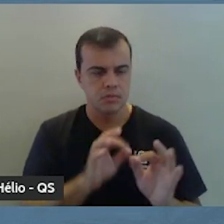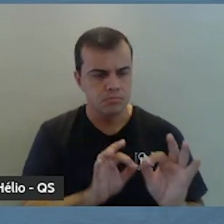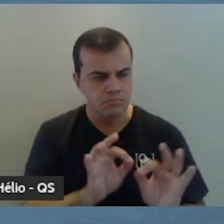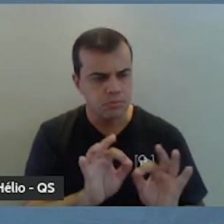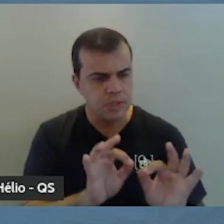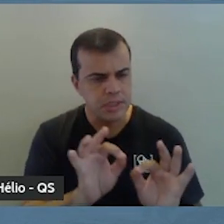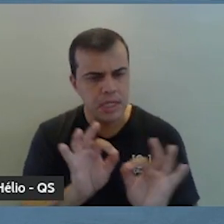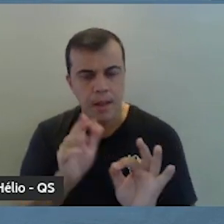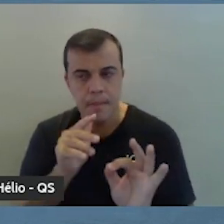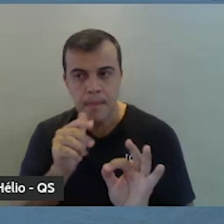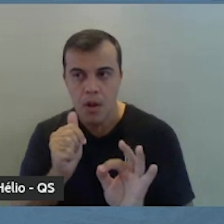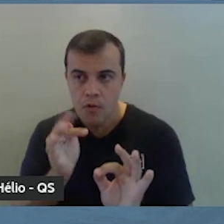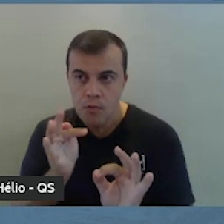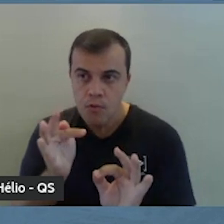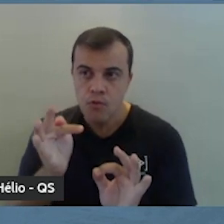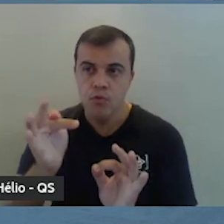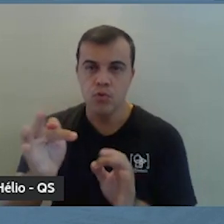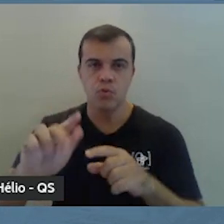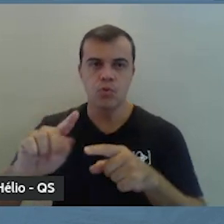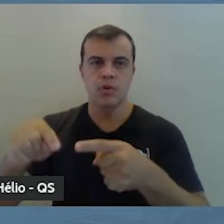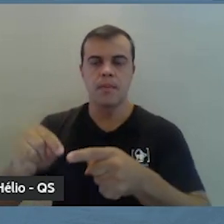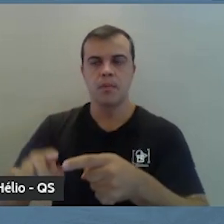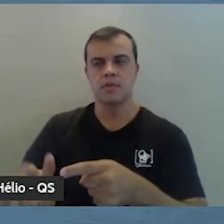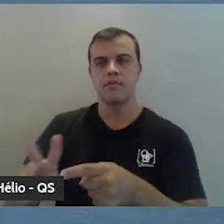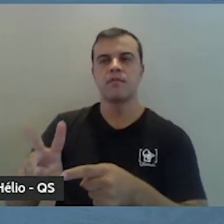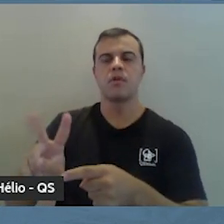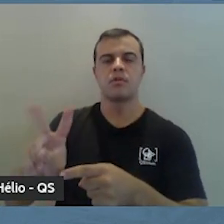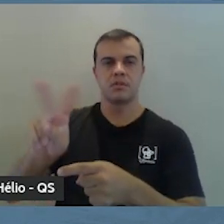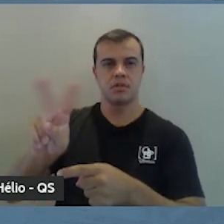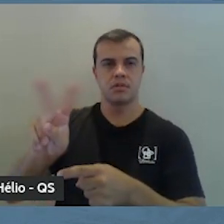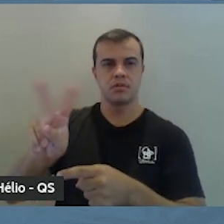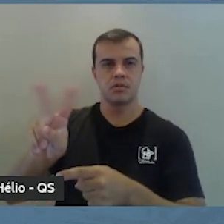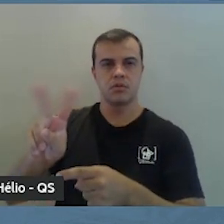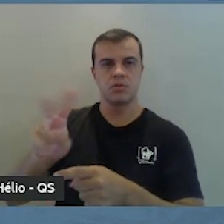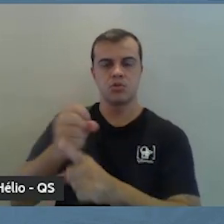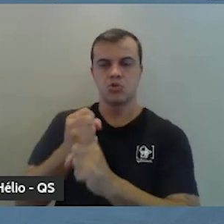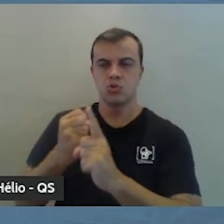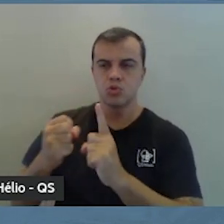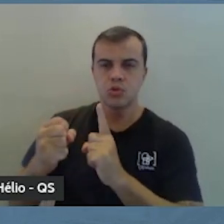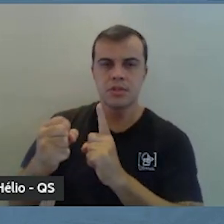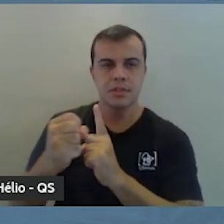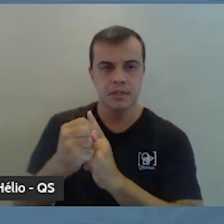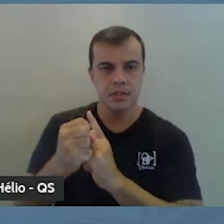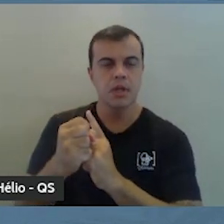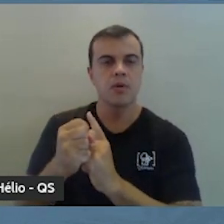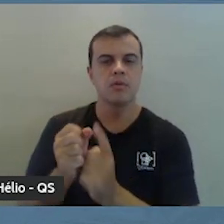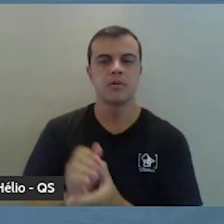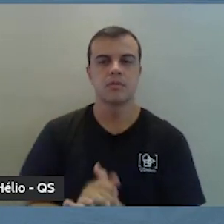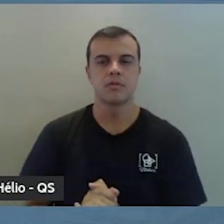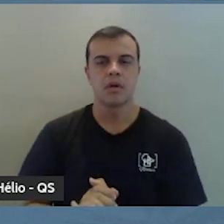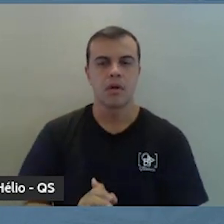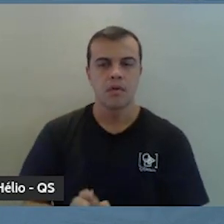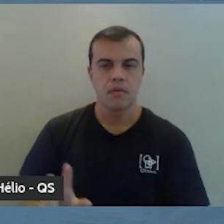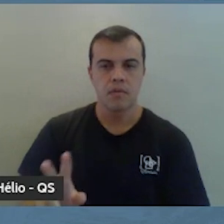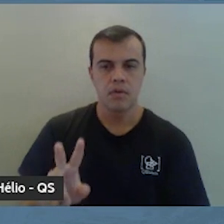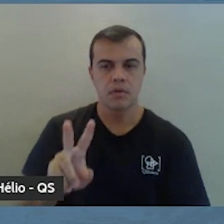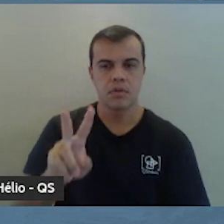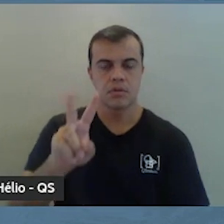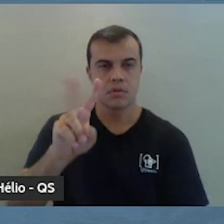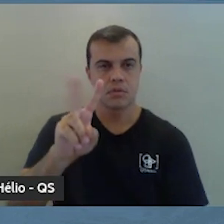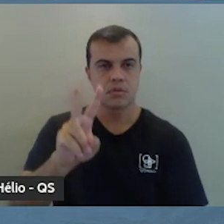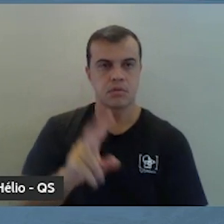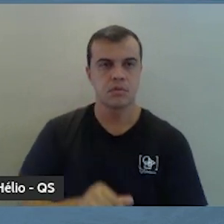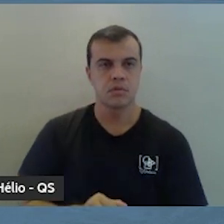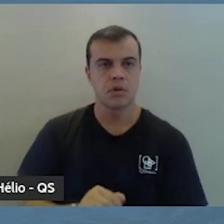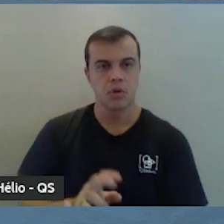caminho para a vinda dessa valorização do social, para a vinda da valorização